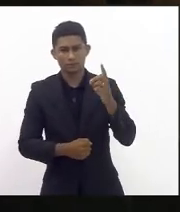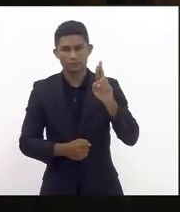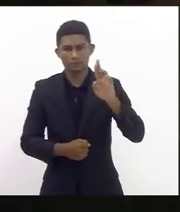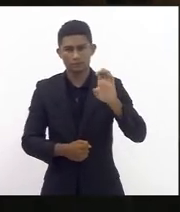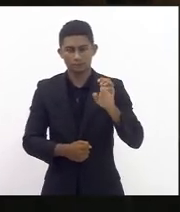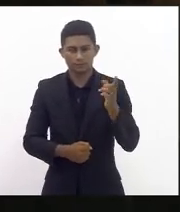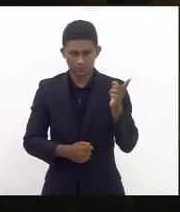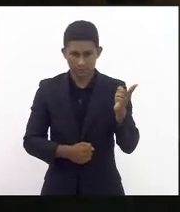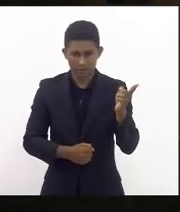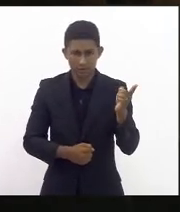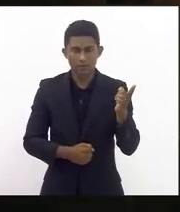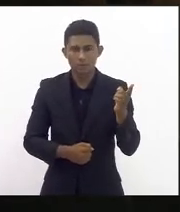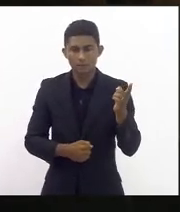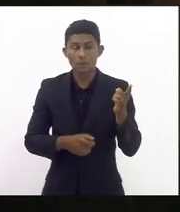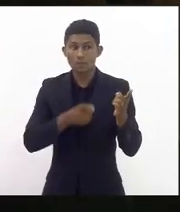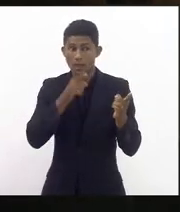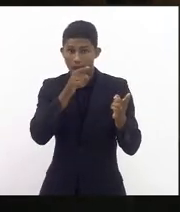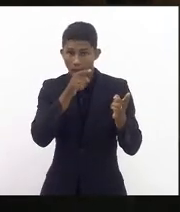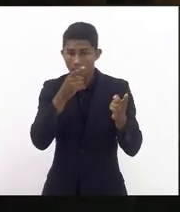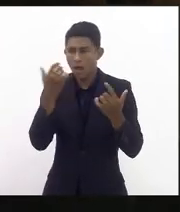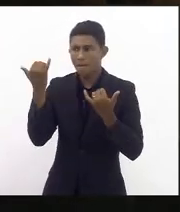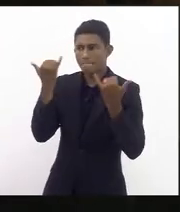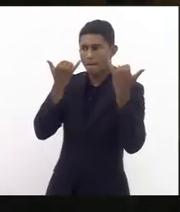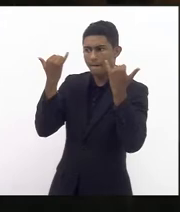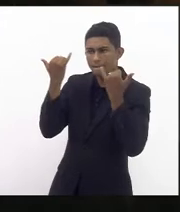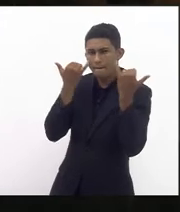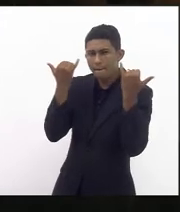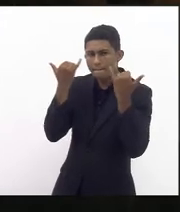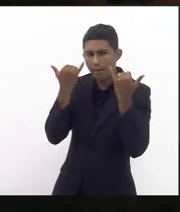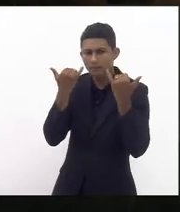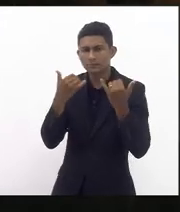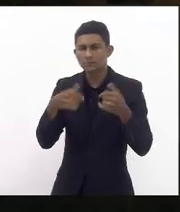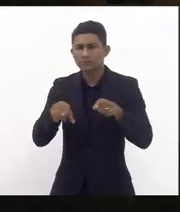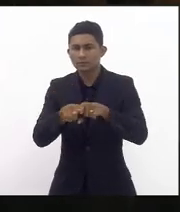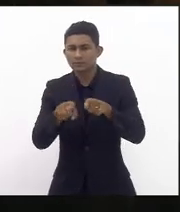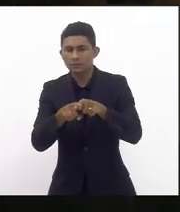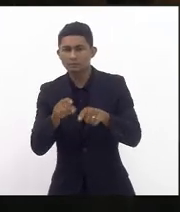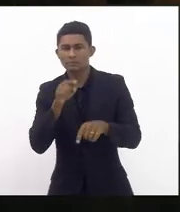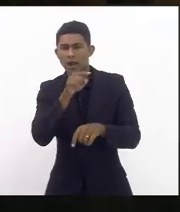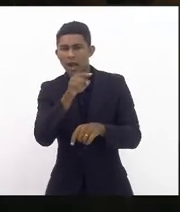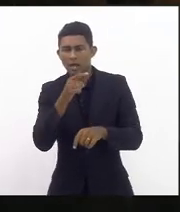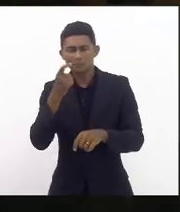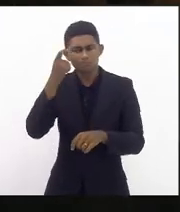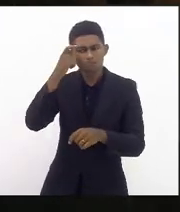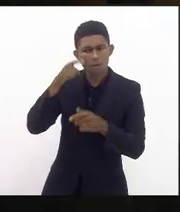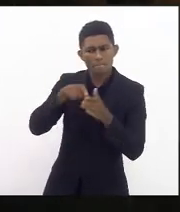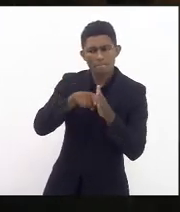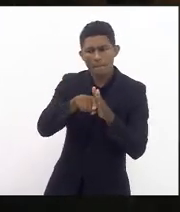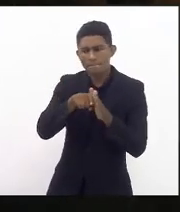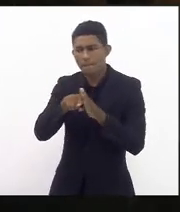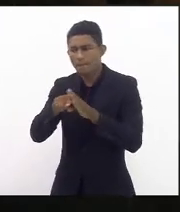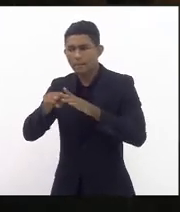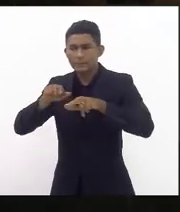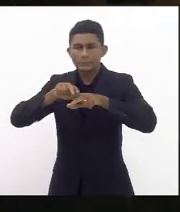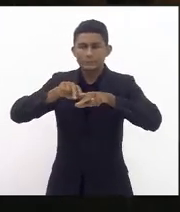fruto de informações que ele teve e de análises que produziu,